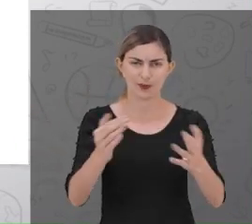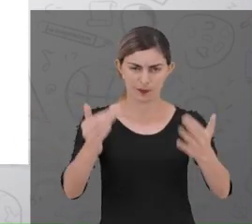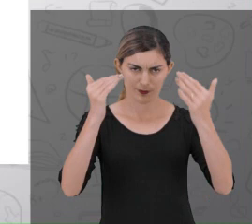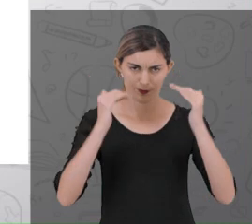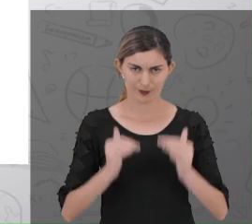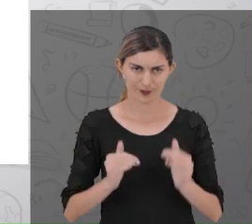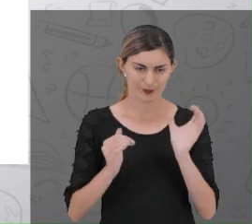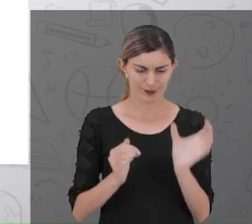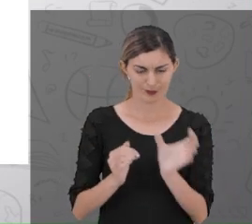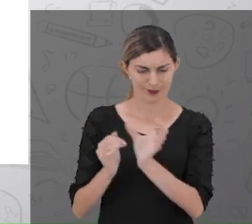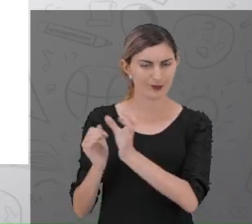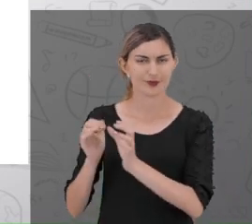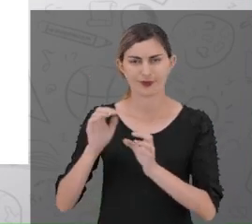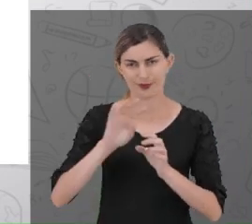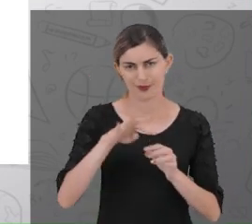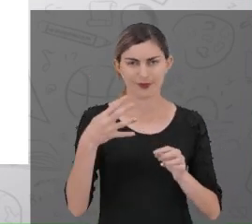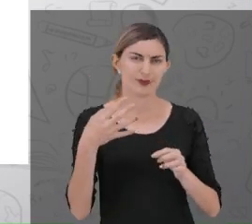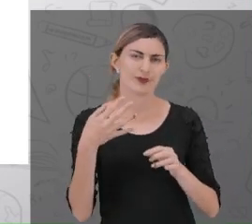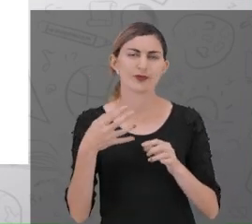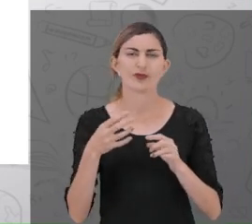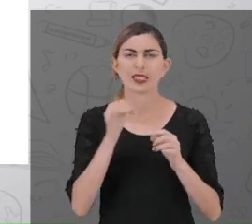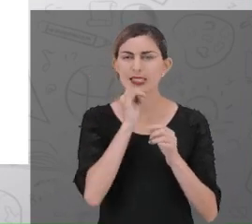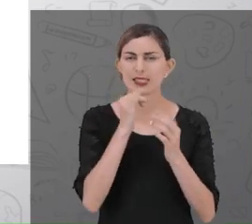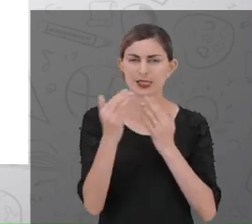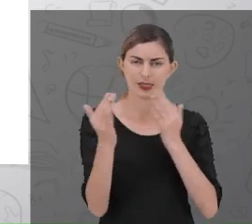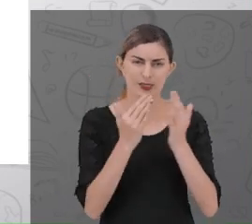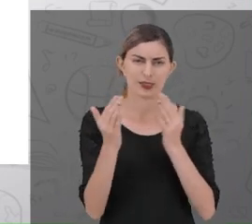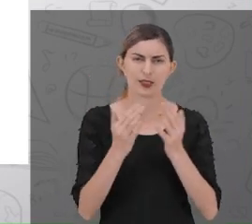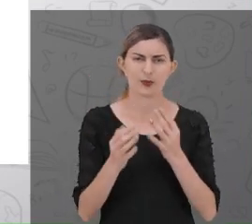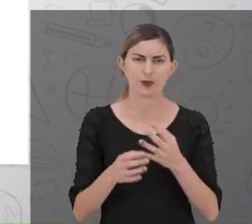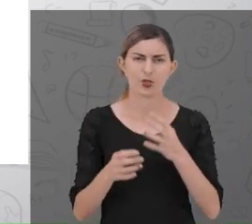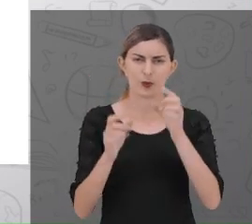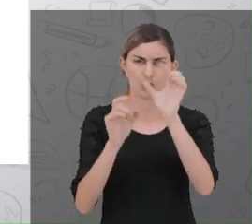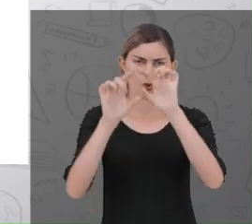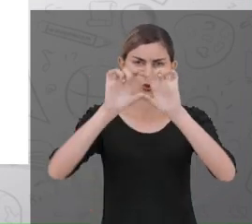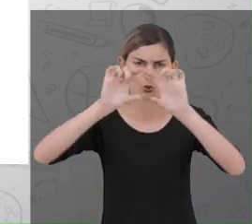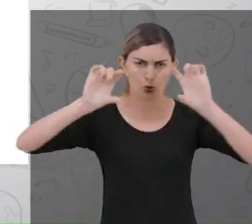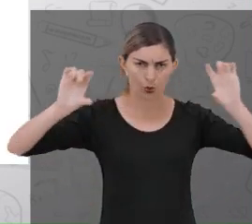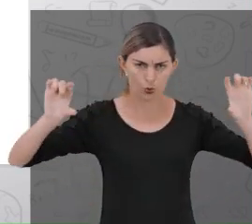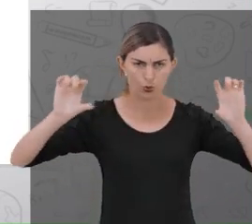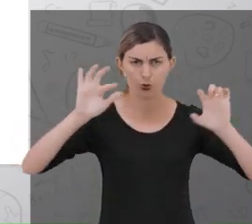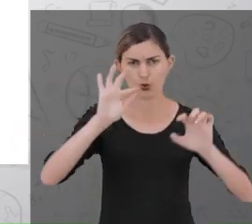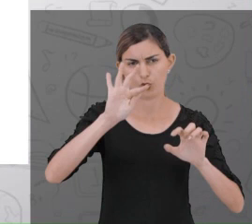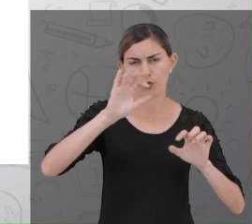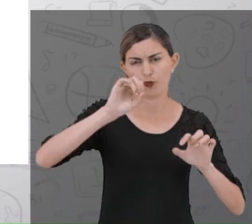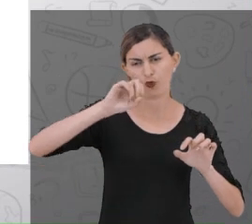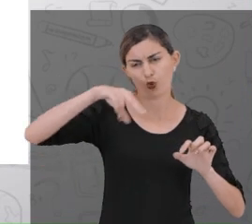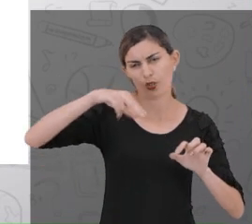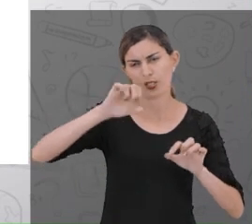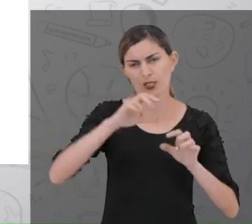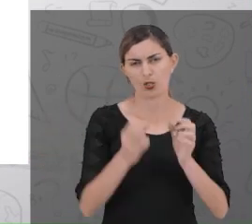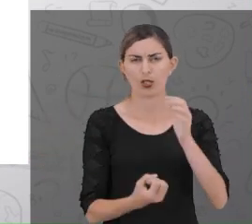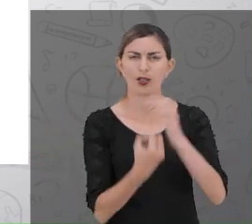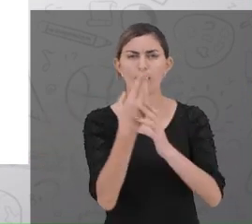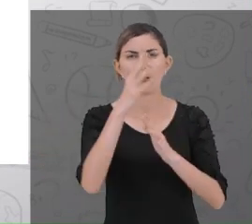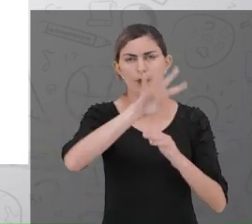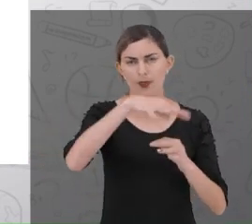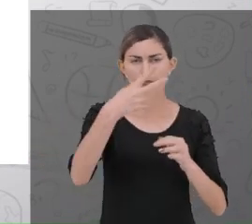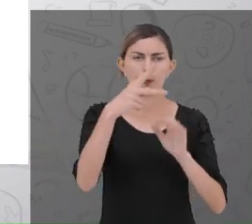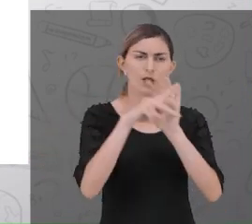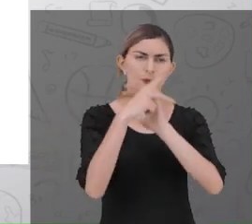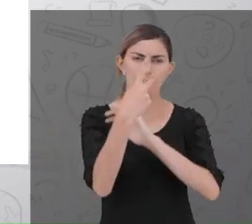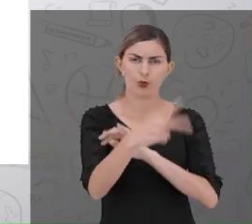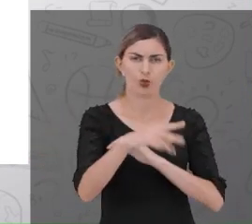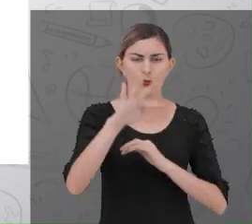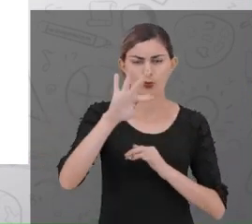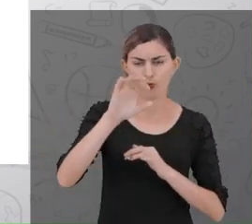para estas subtabelas. No caso desse exemplo, nós pegamos a coluna fornecedor e criamos uma tabela